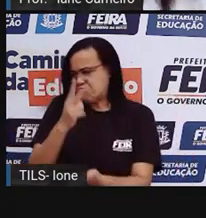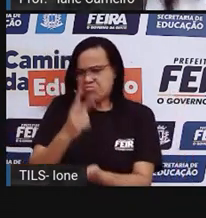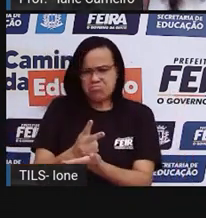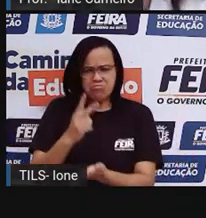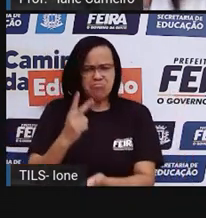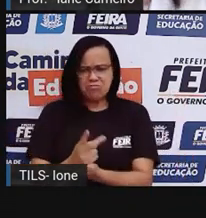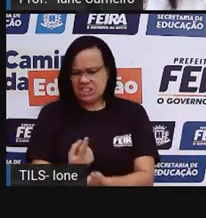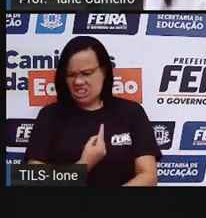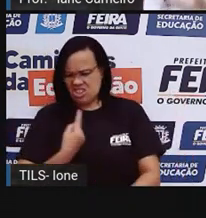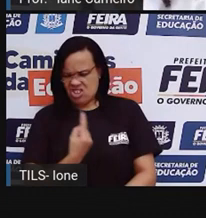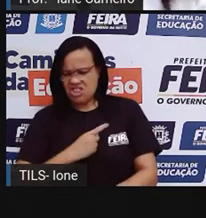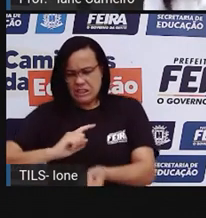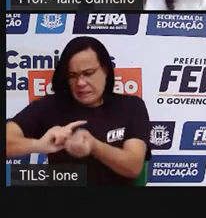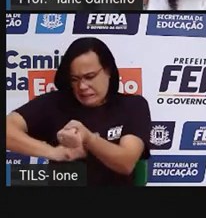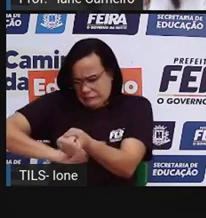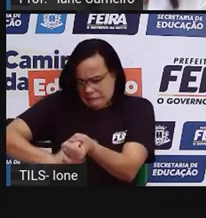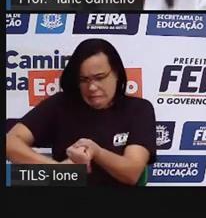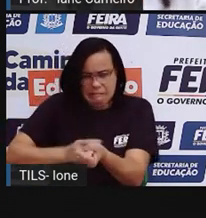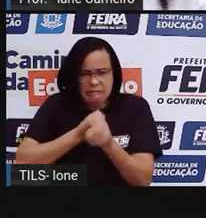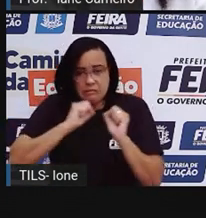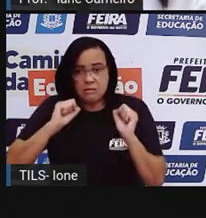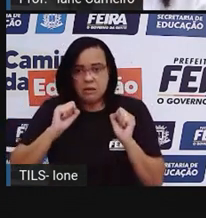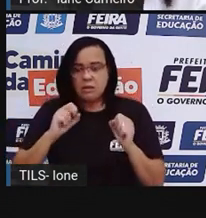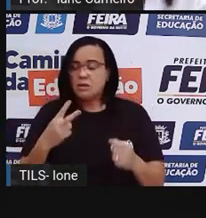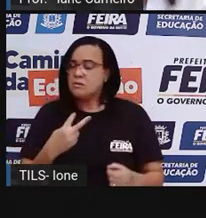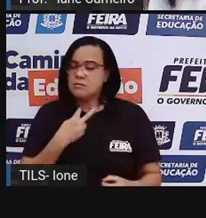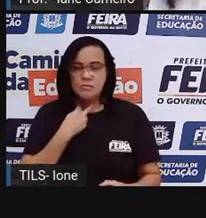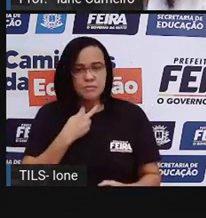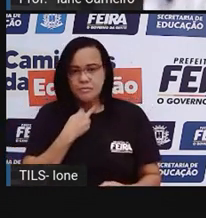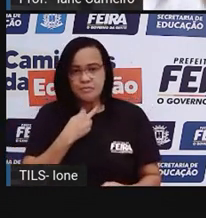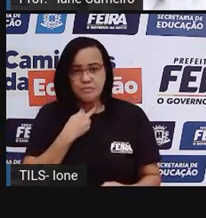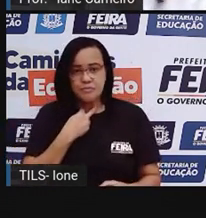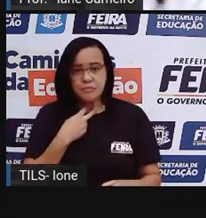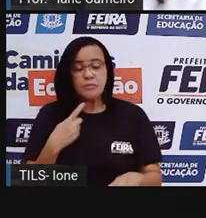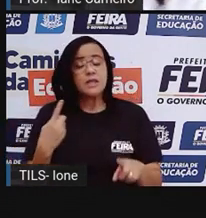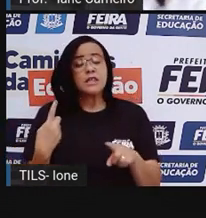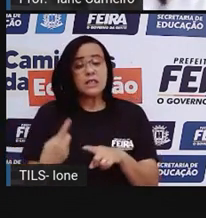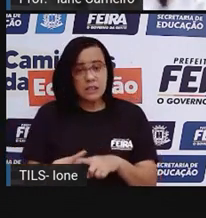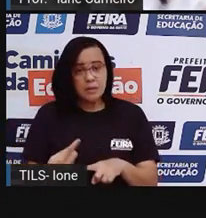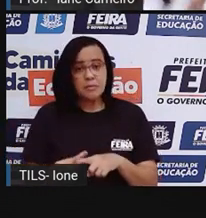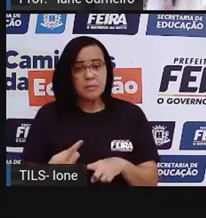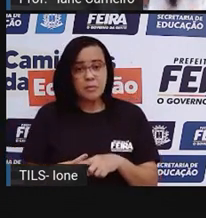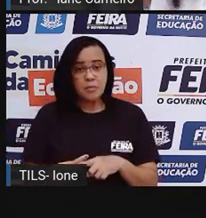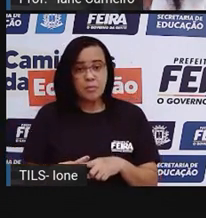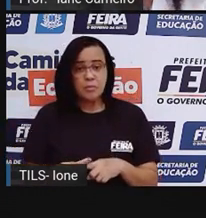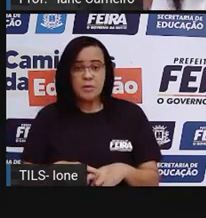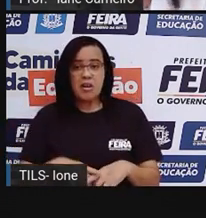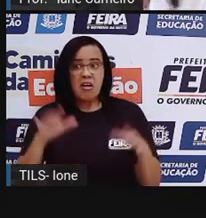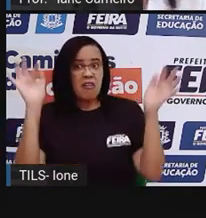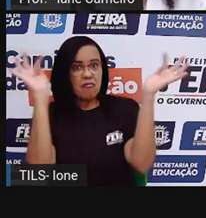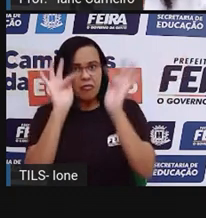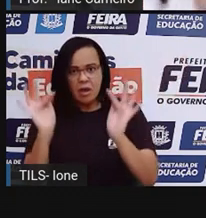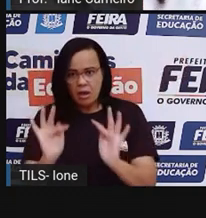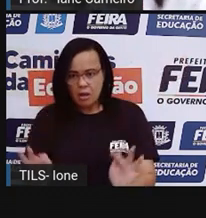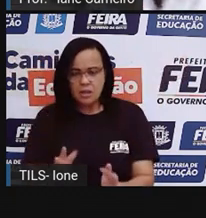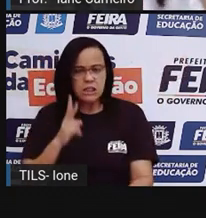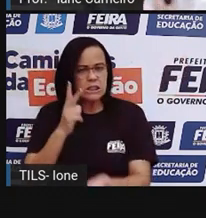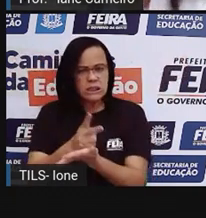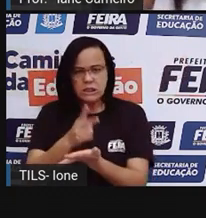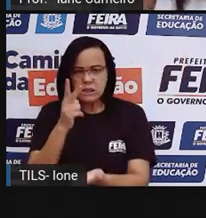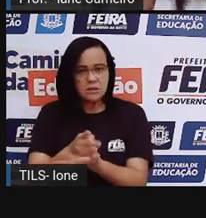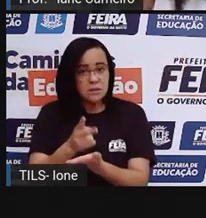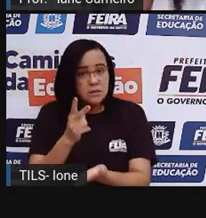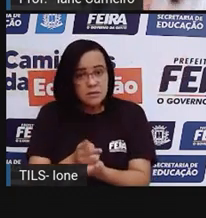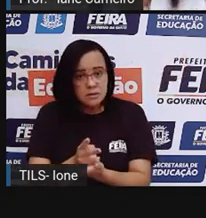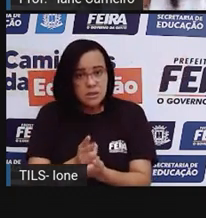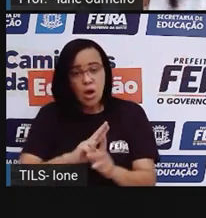todo irritado. Não dá, né? Também a gente não é feliz o tempo todo. A gente também não é triste o